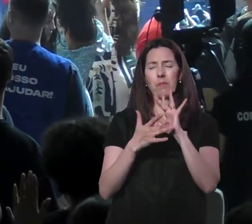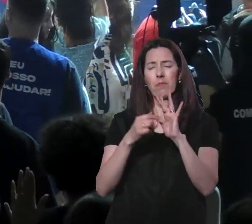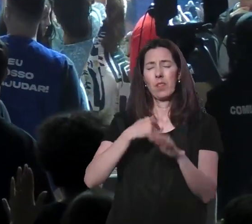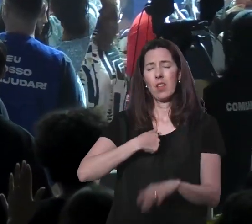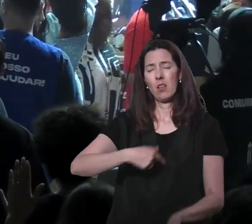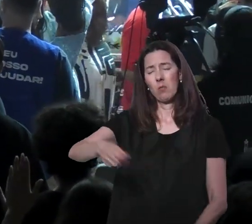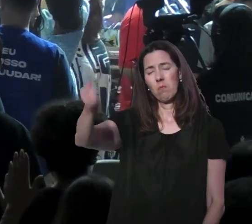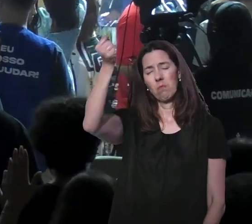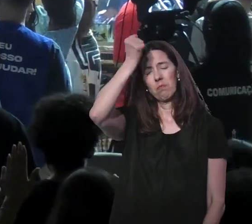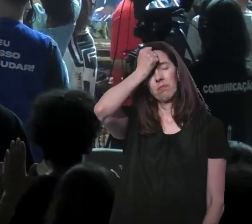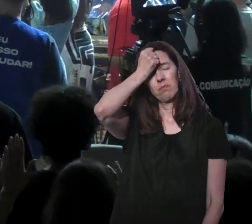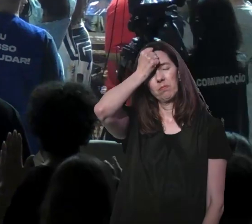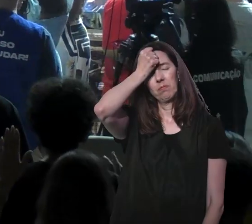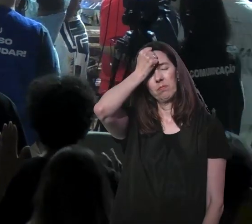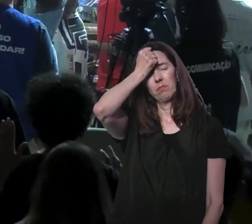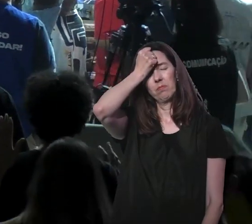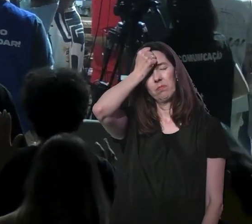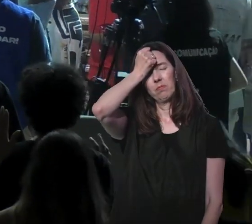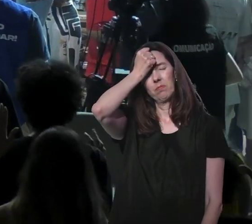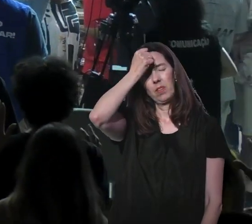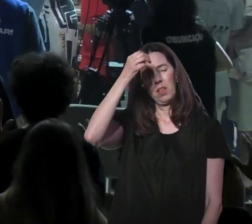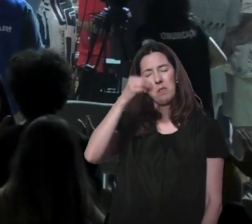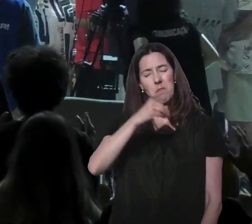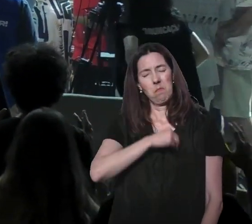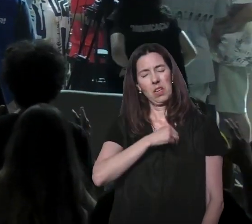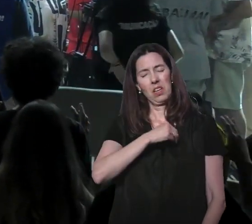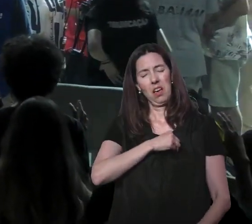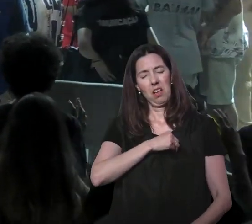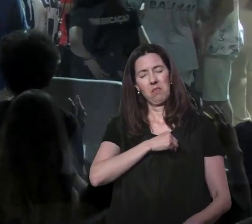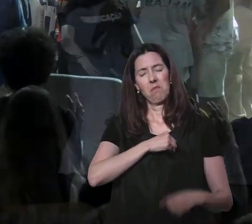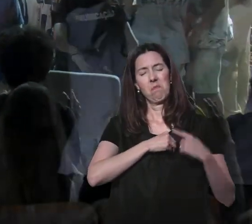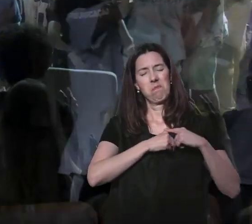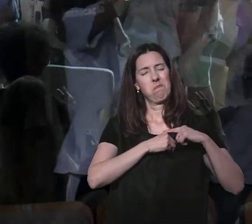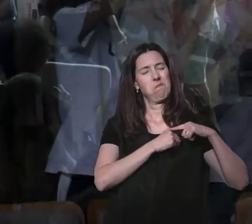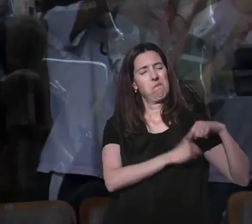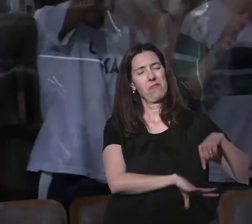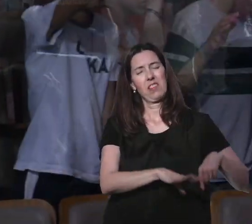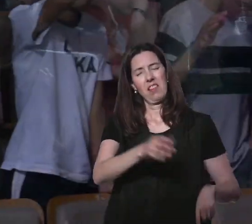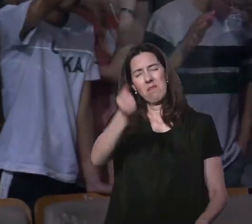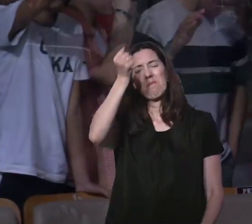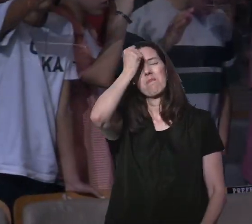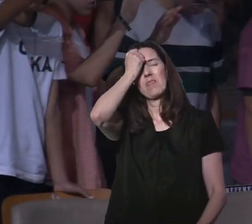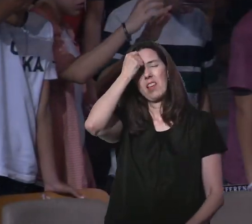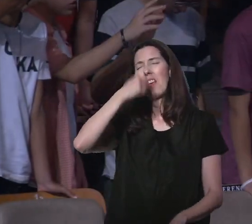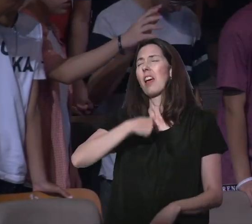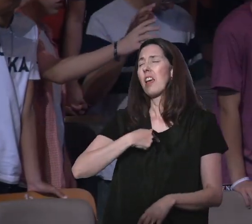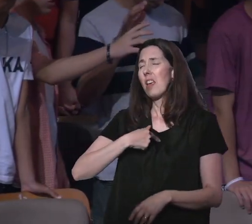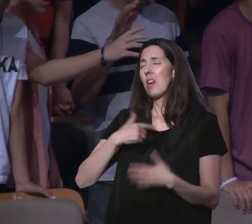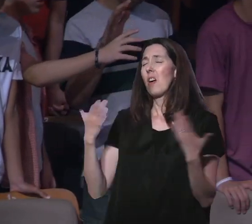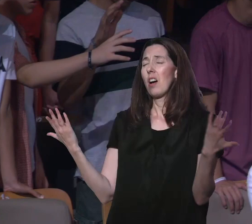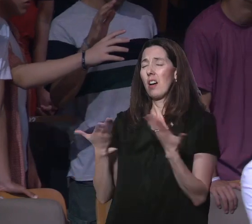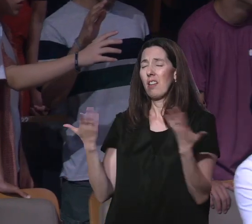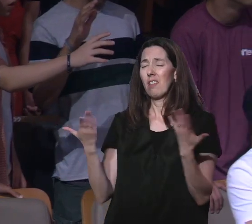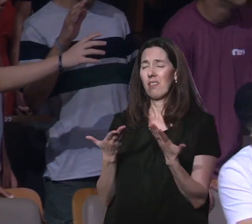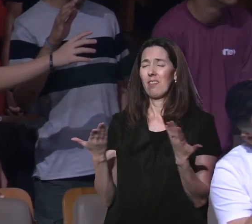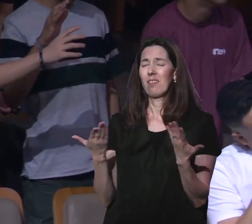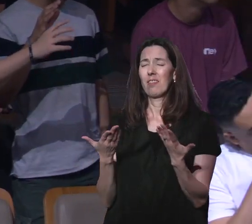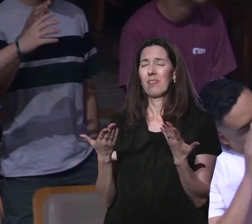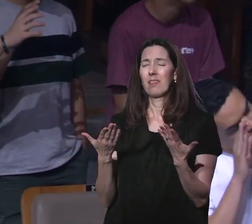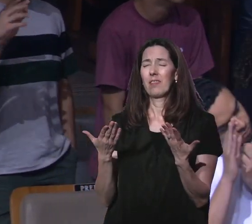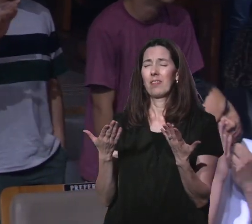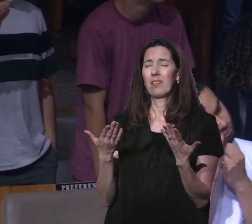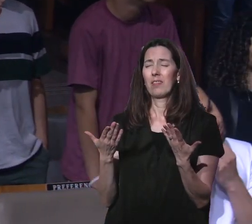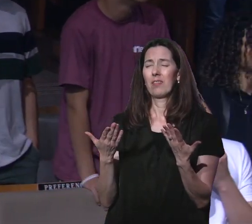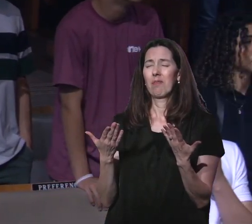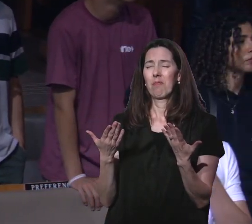me arrependo dos meus pecados. Eu declaro que sou